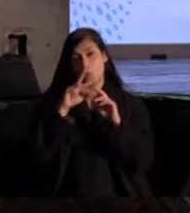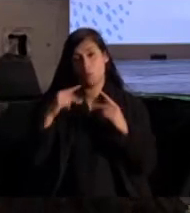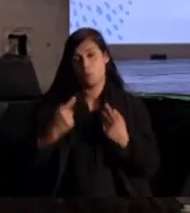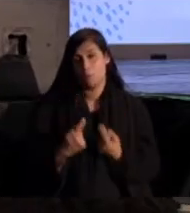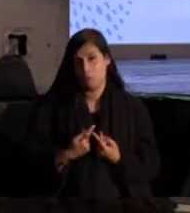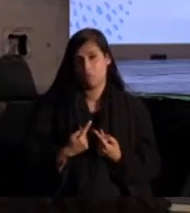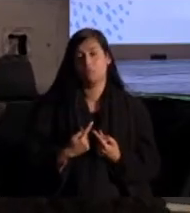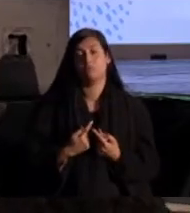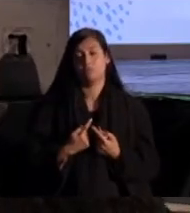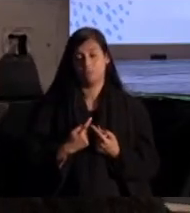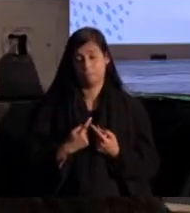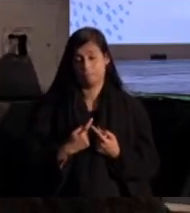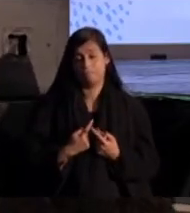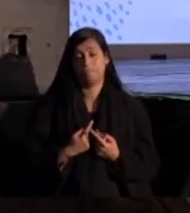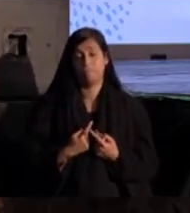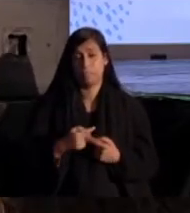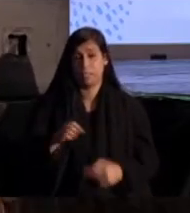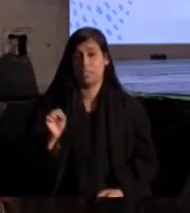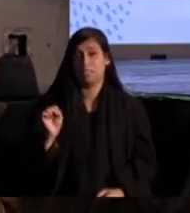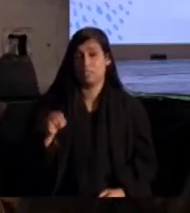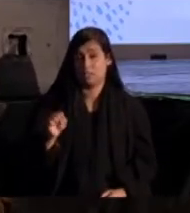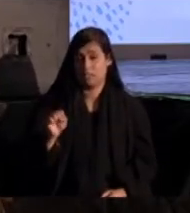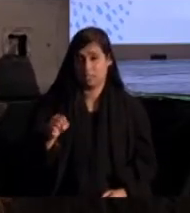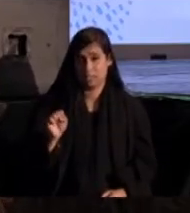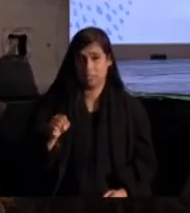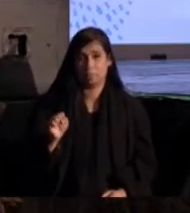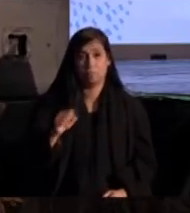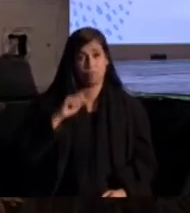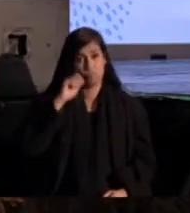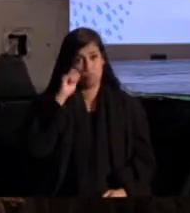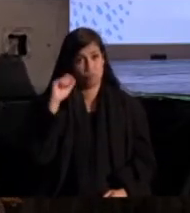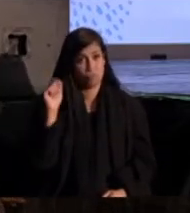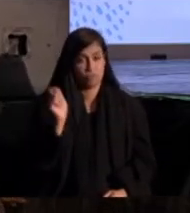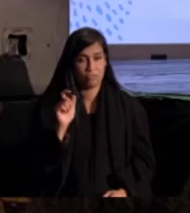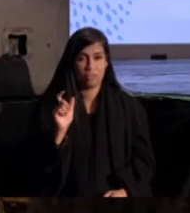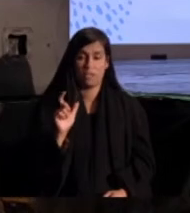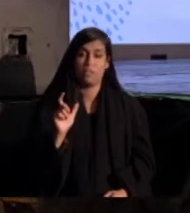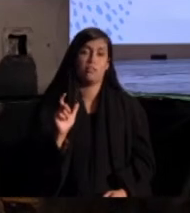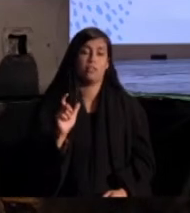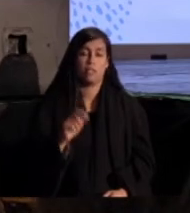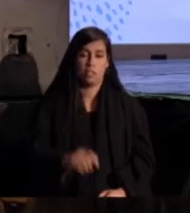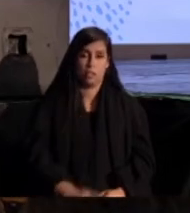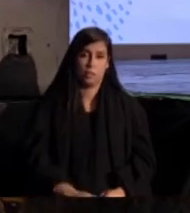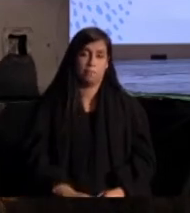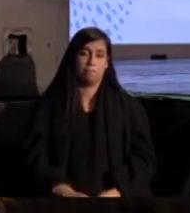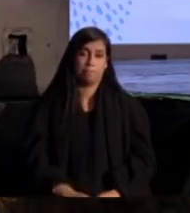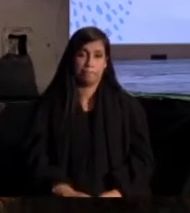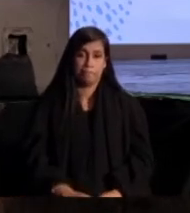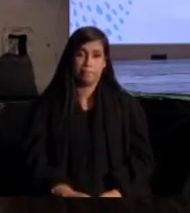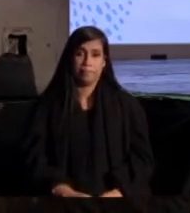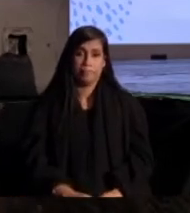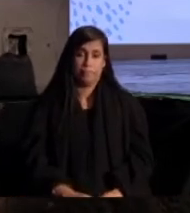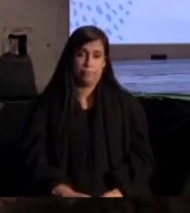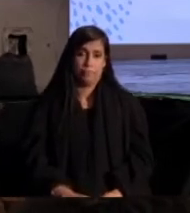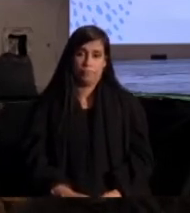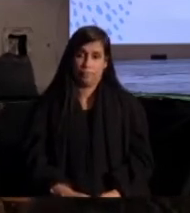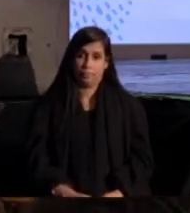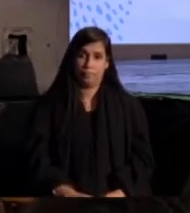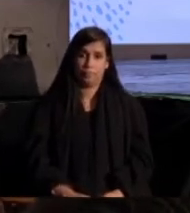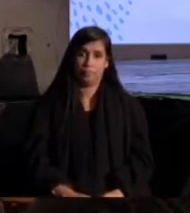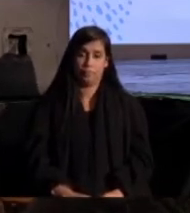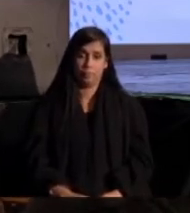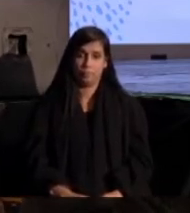mais fascinantes, né? E que pega aí a linguagem dessa maneira, né? Então, este lugar,